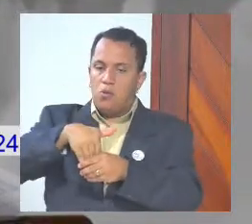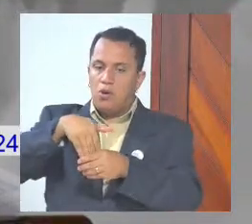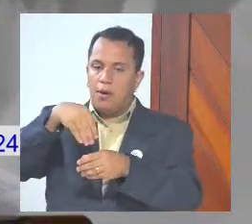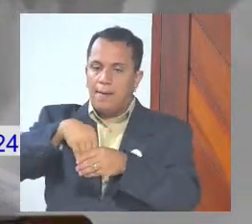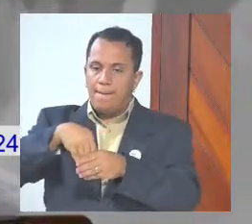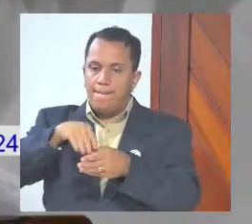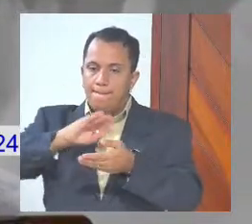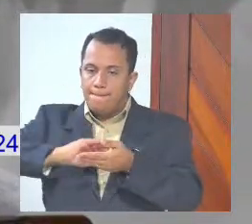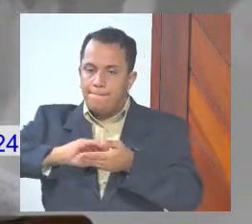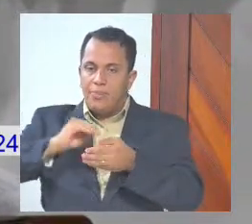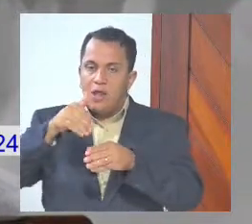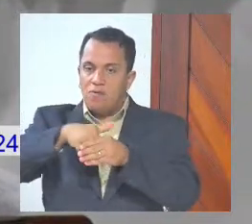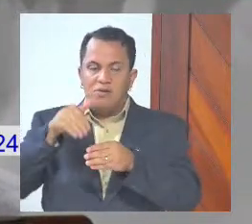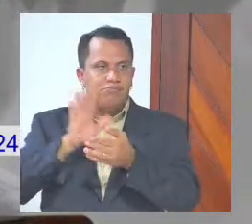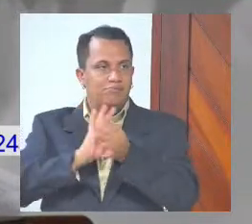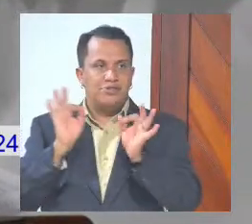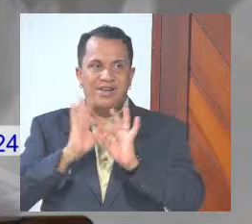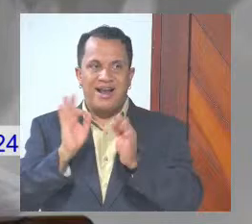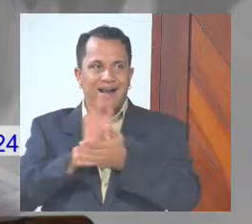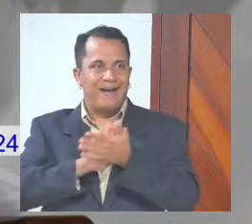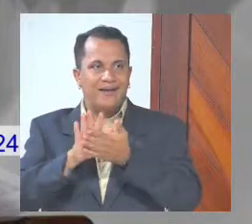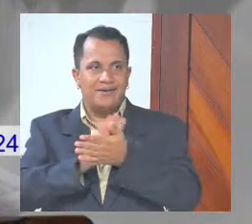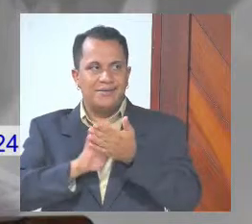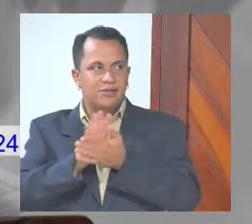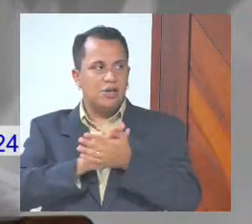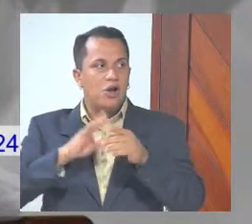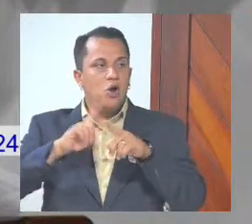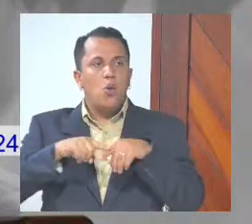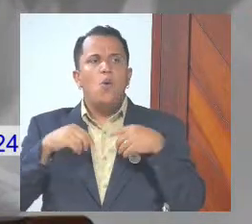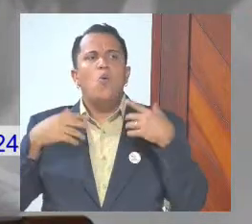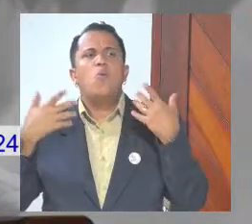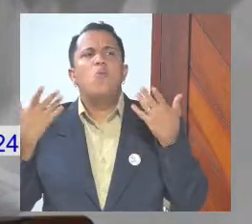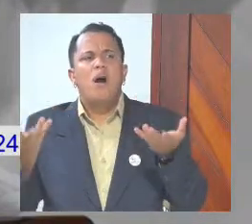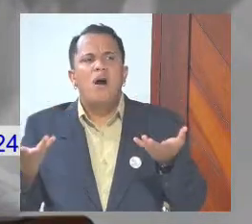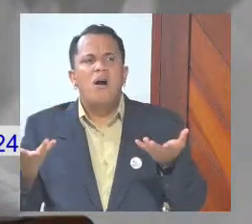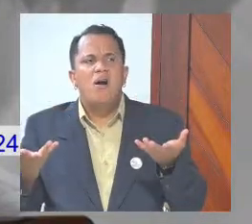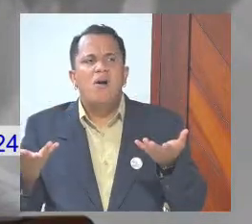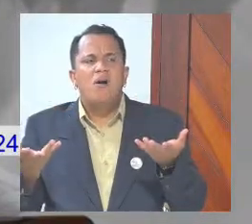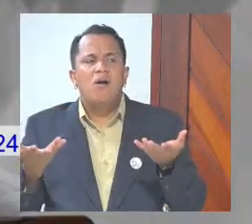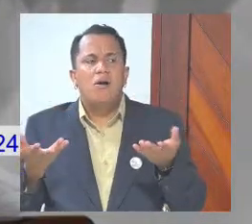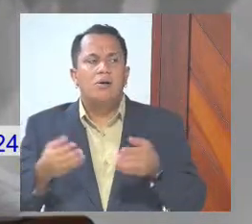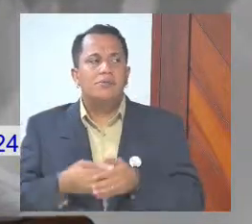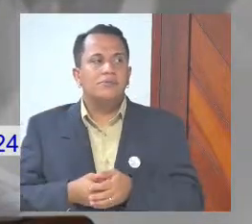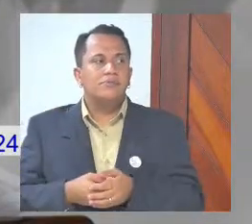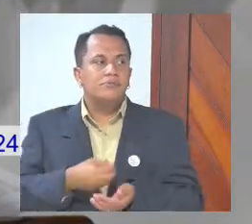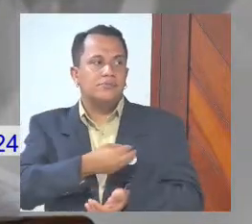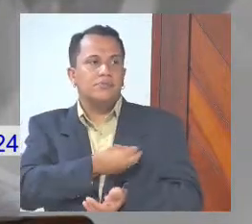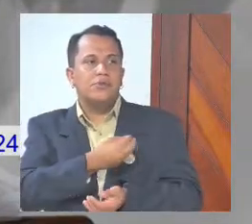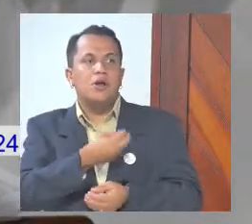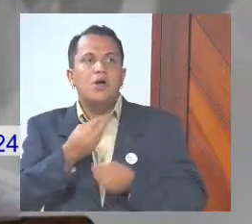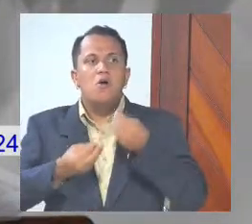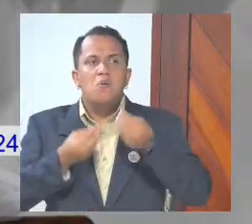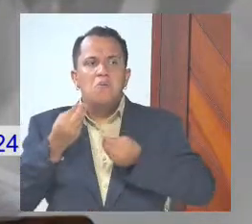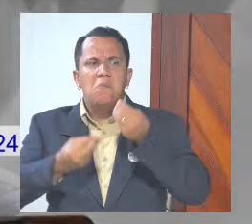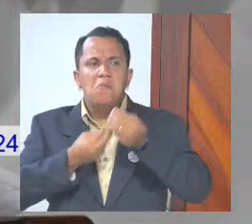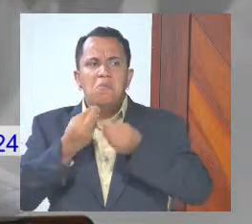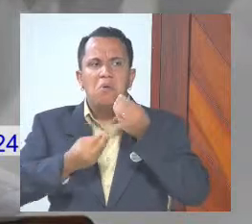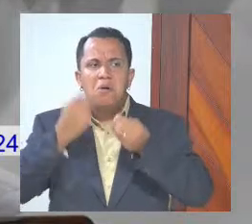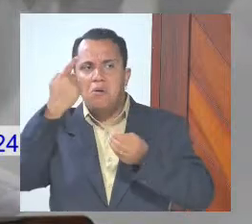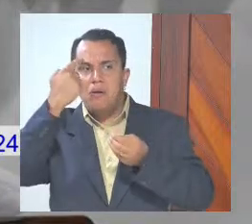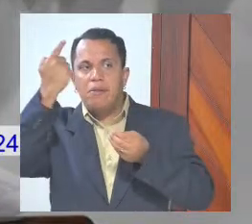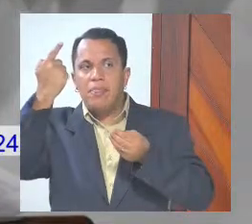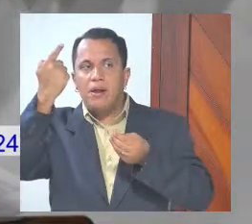este poder novamente. Mas qual será o seu legado? Como será